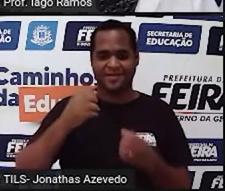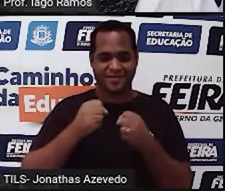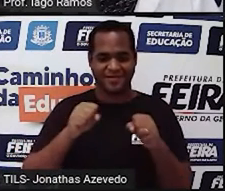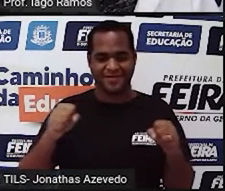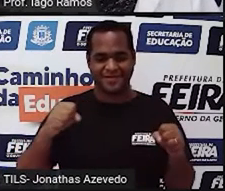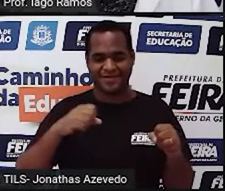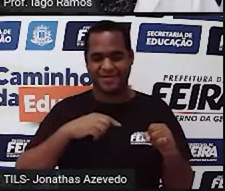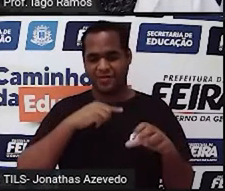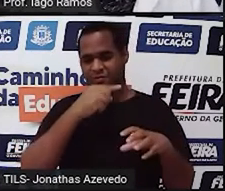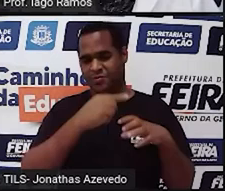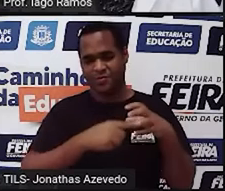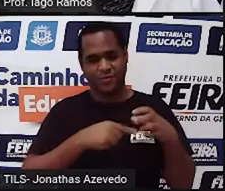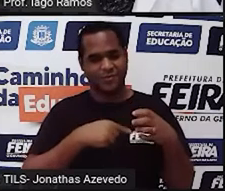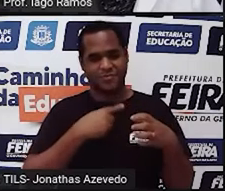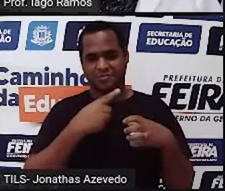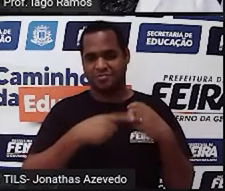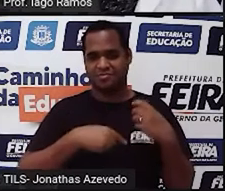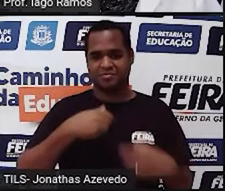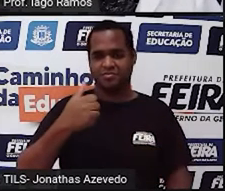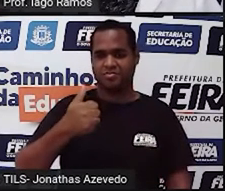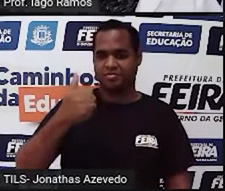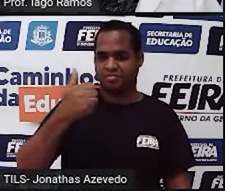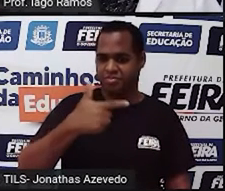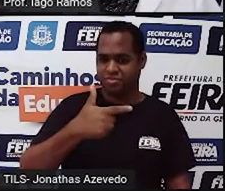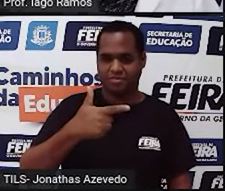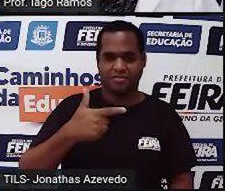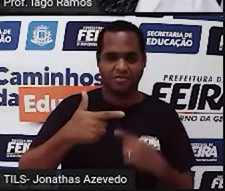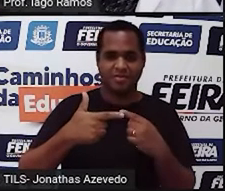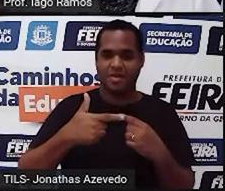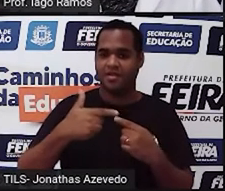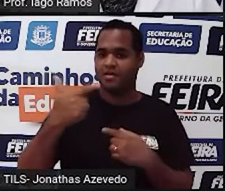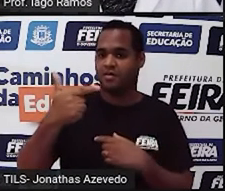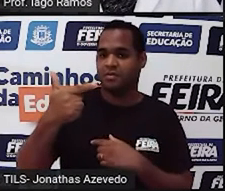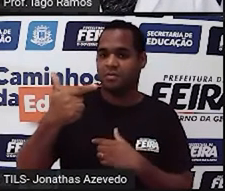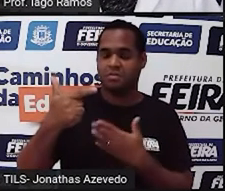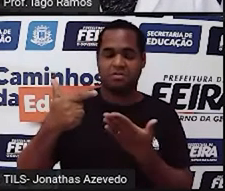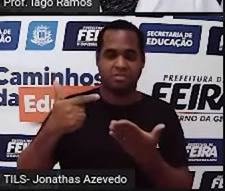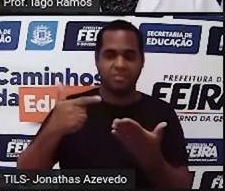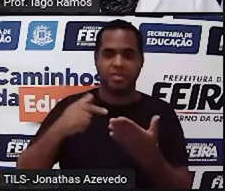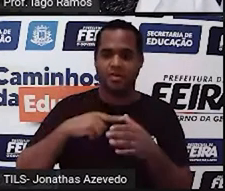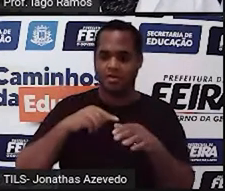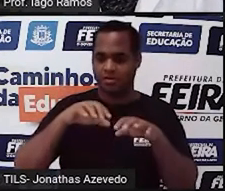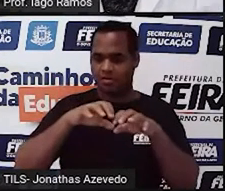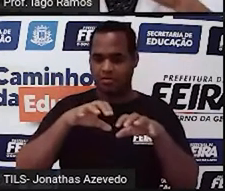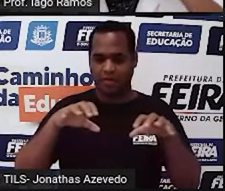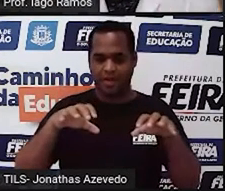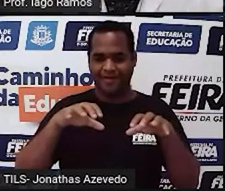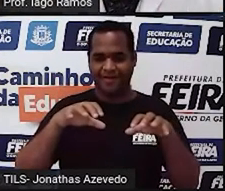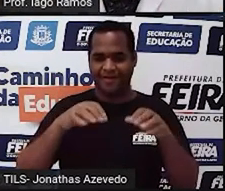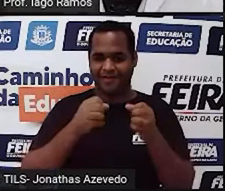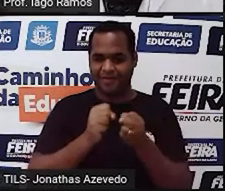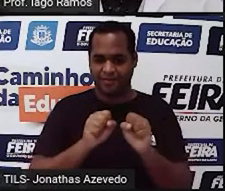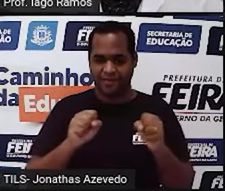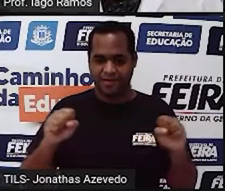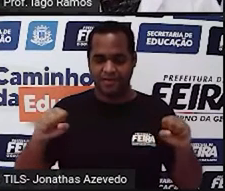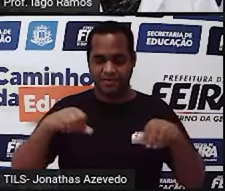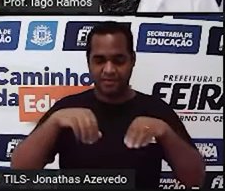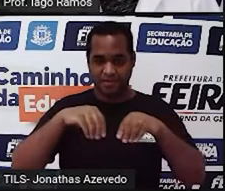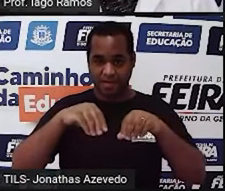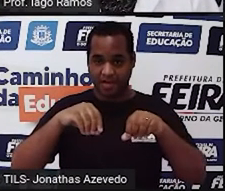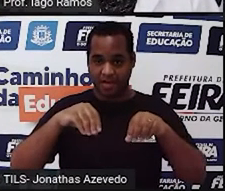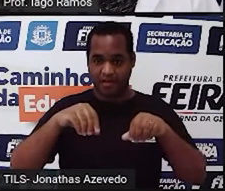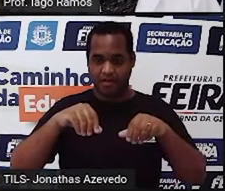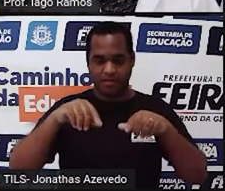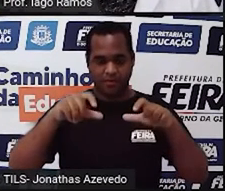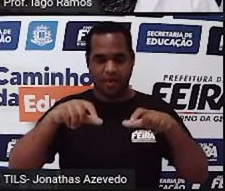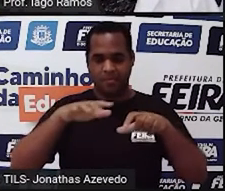mundo pois é tem uma extensão territorial né O que é que isso significa é o tamanho da terra